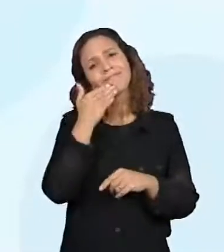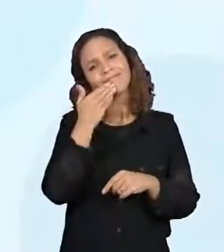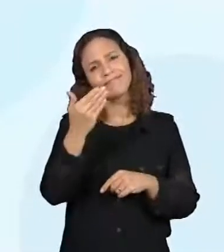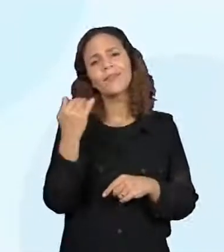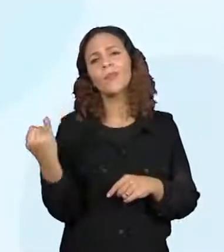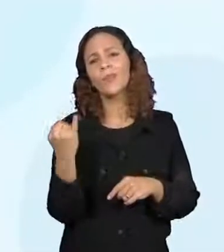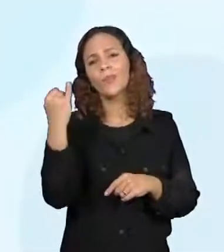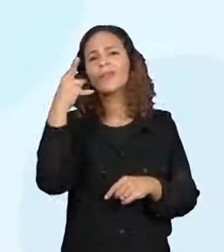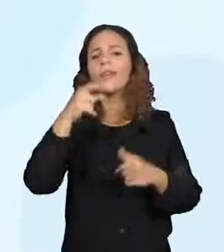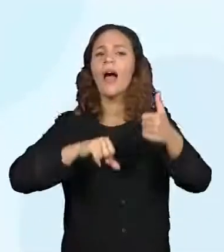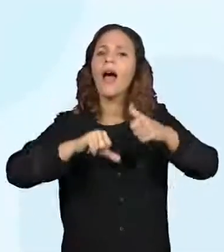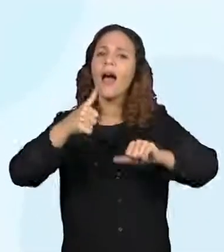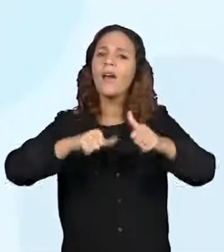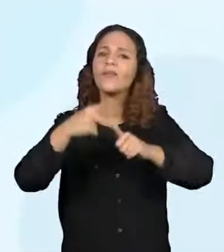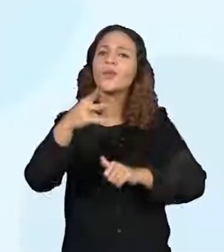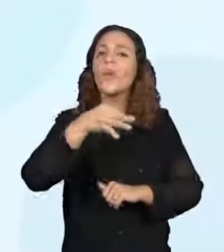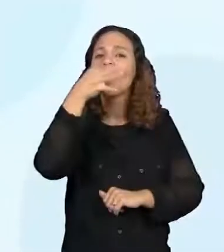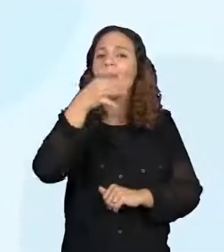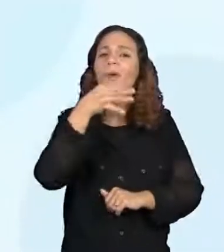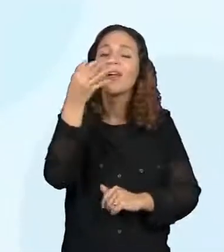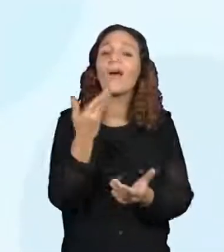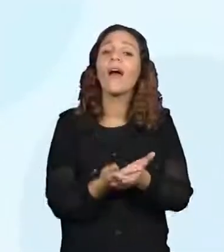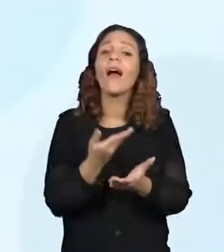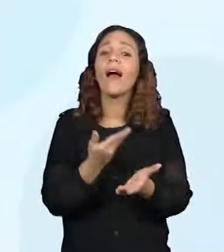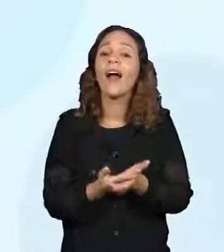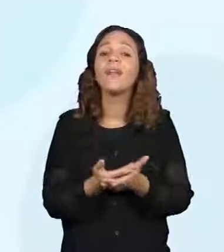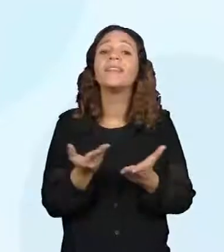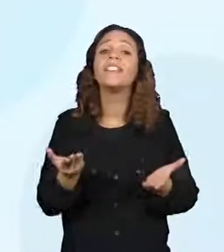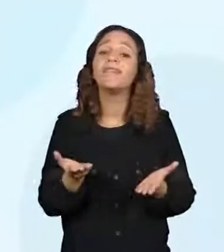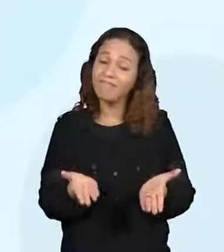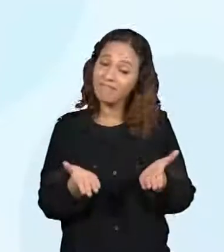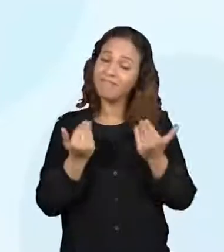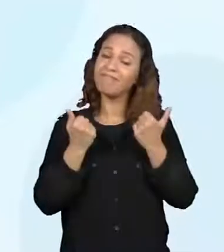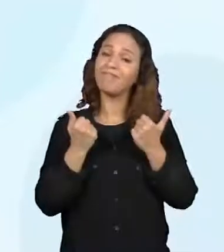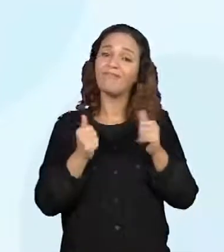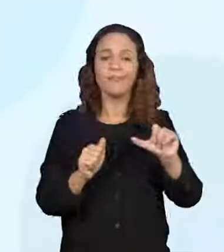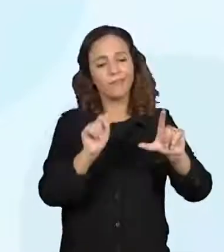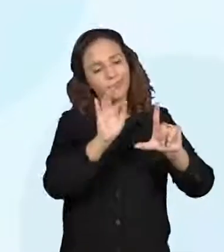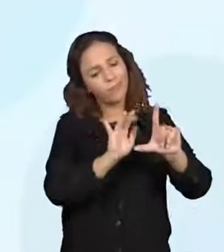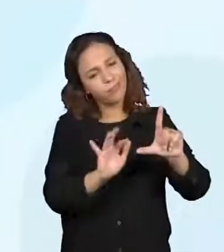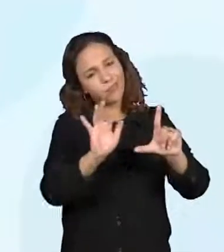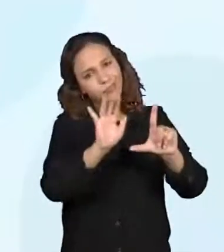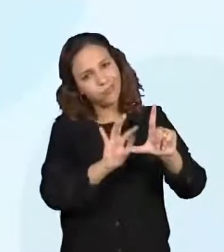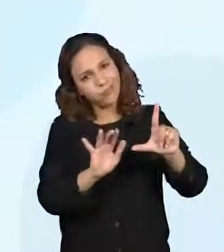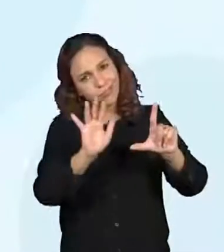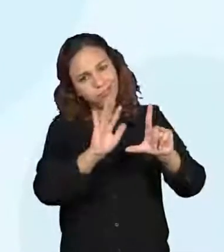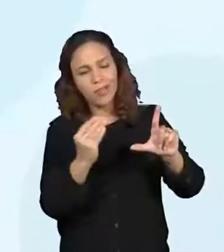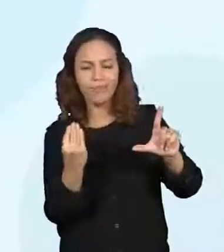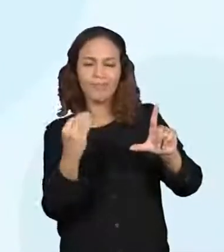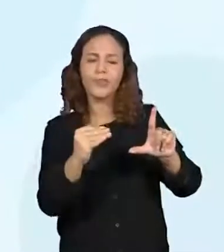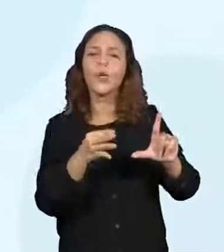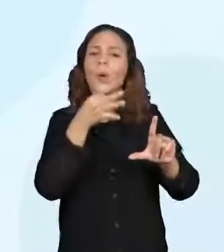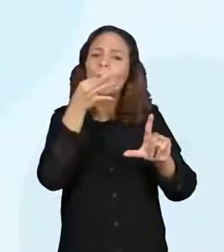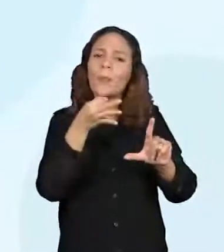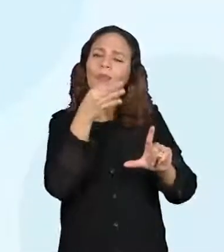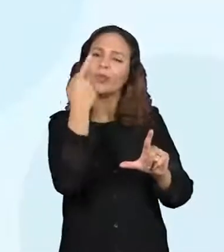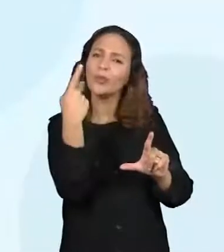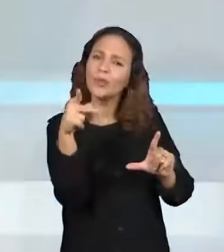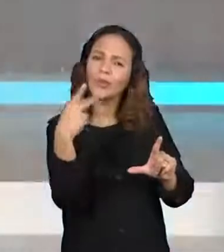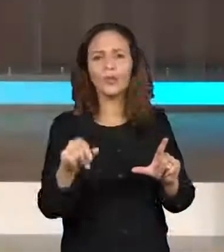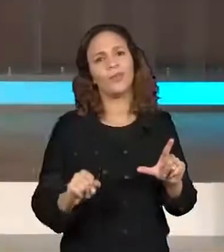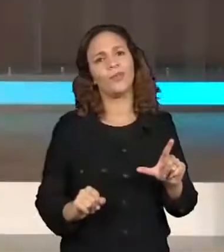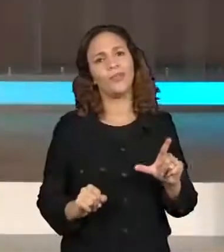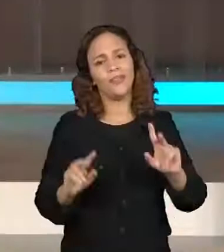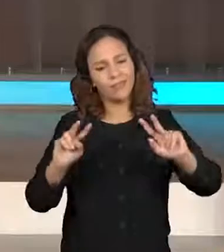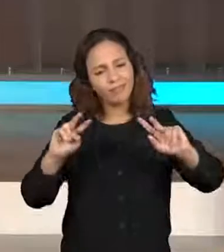que vocês deem o feedback de vocês e respondam sempre que vocês assistirem, sempre que vocês forem lá no repositório, responda